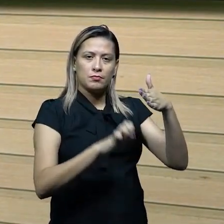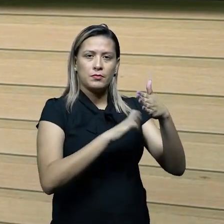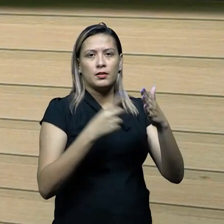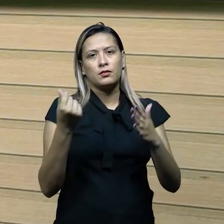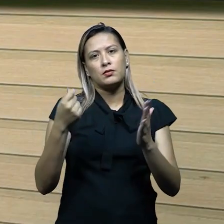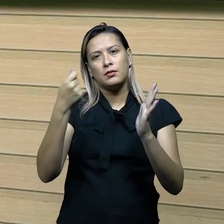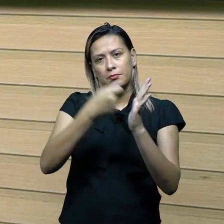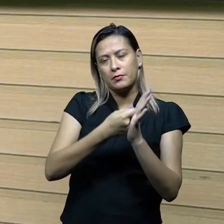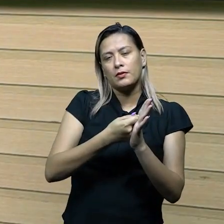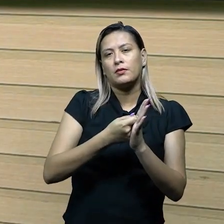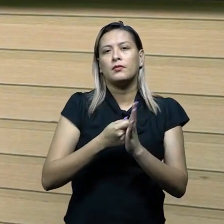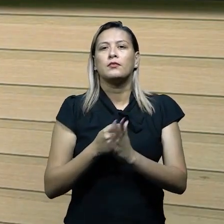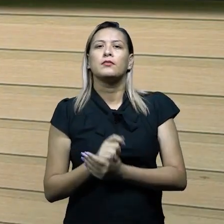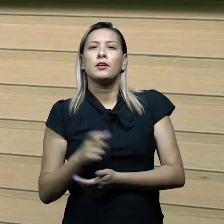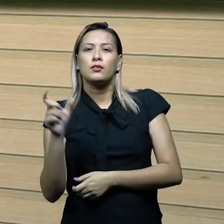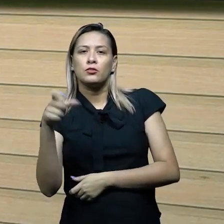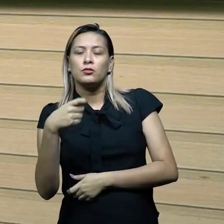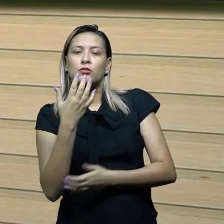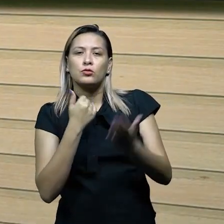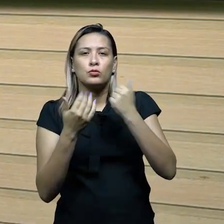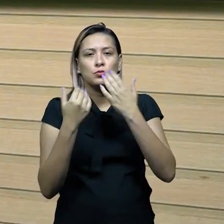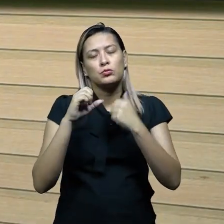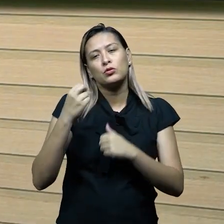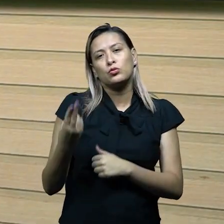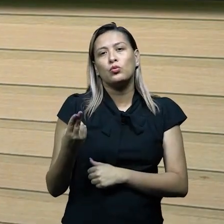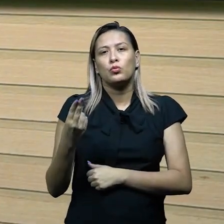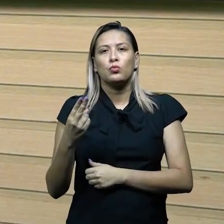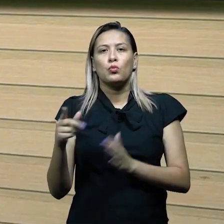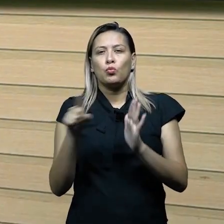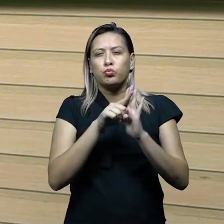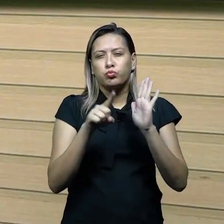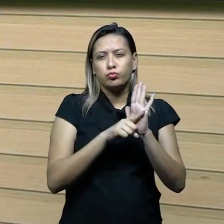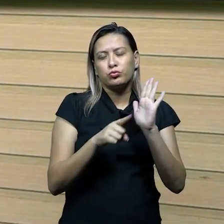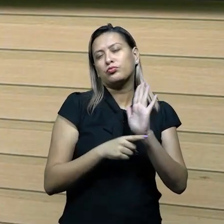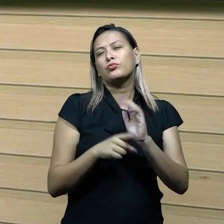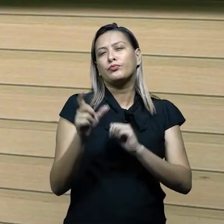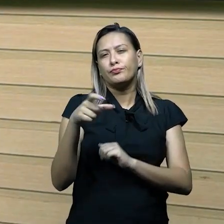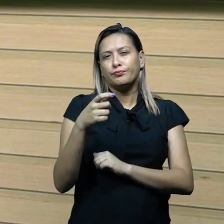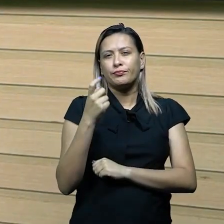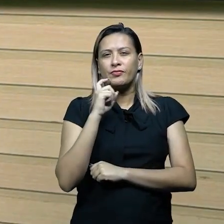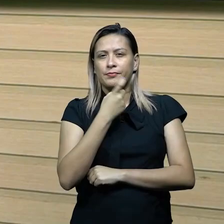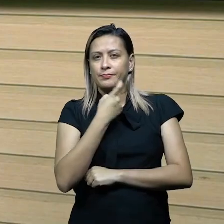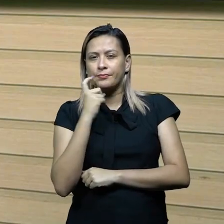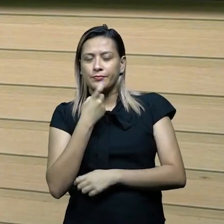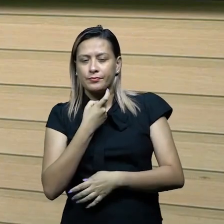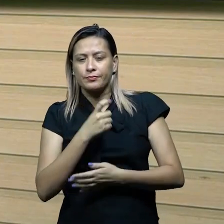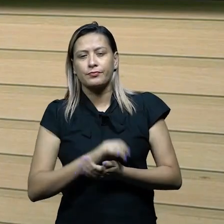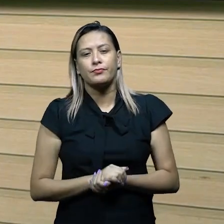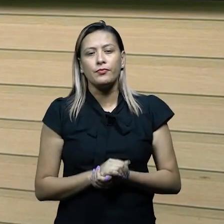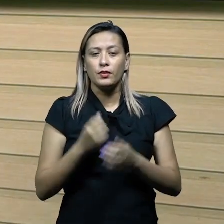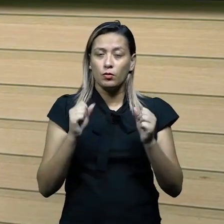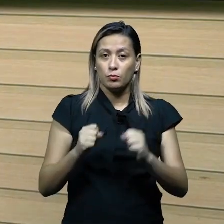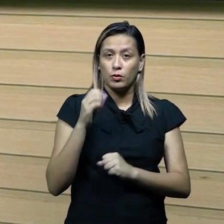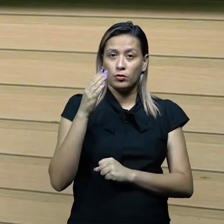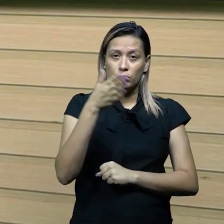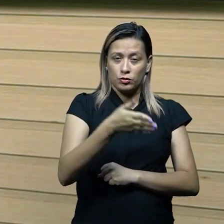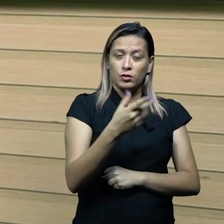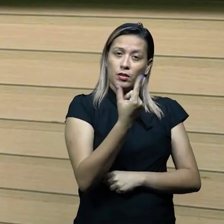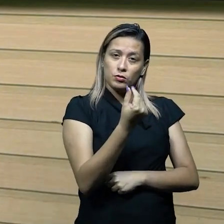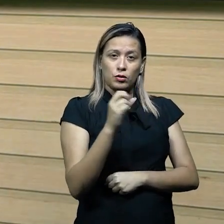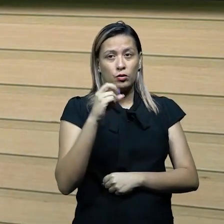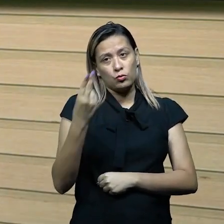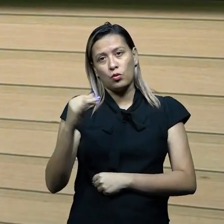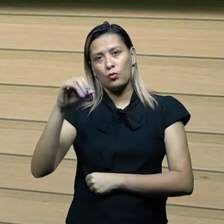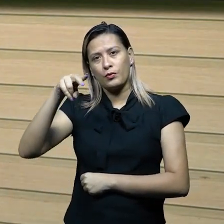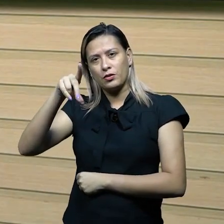Um ticket de alimentação, um plano odontológico, então os benefícios podem ser diretos ou indiretos. Direto em forma de dinheiro,